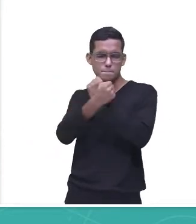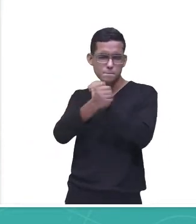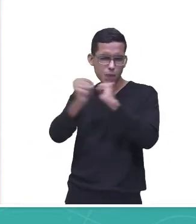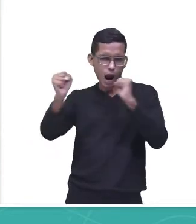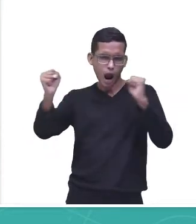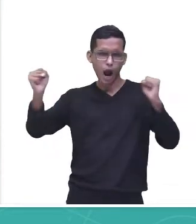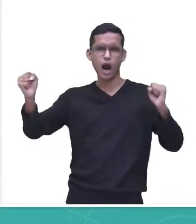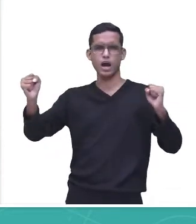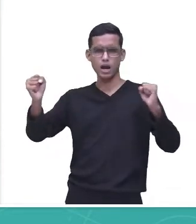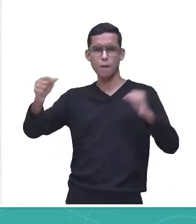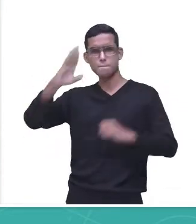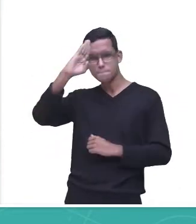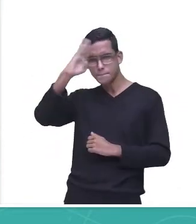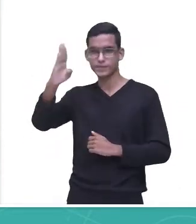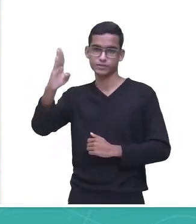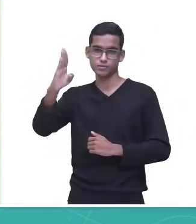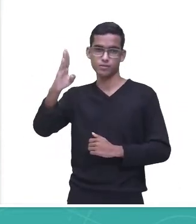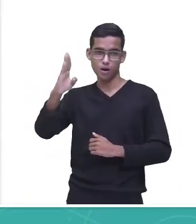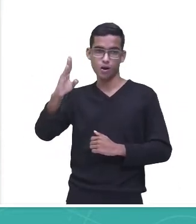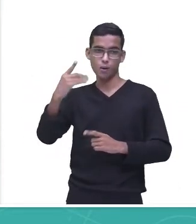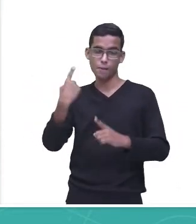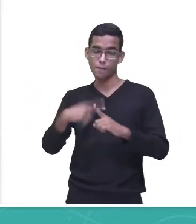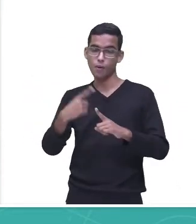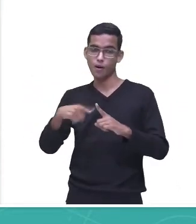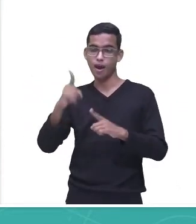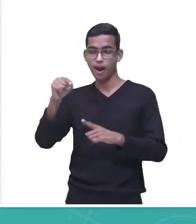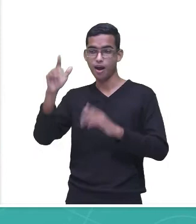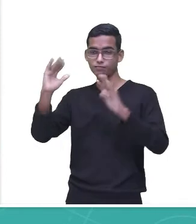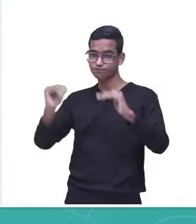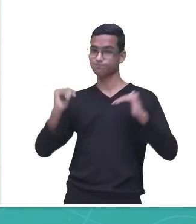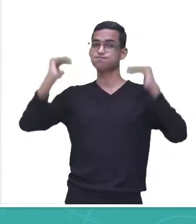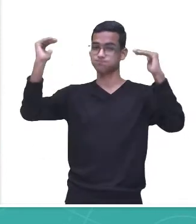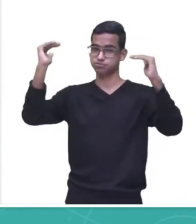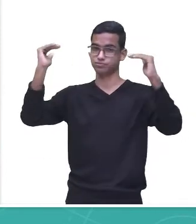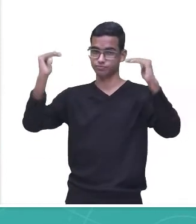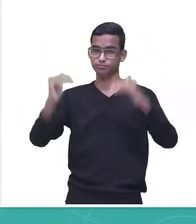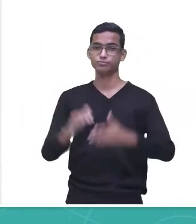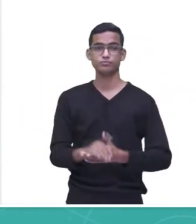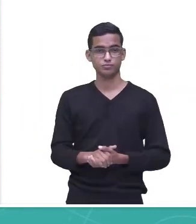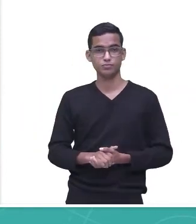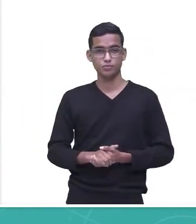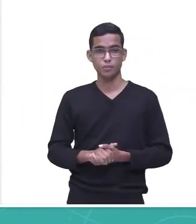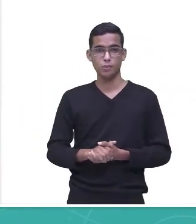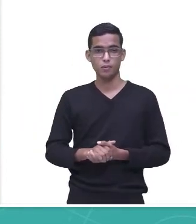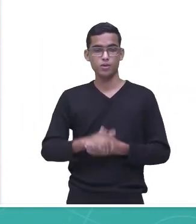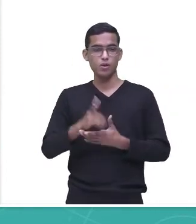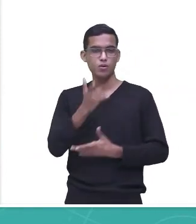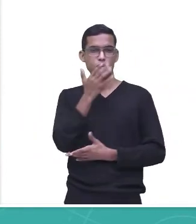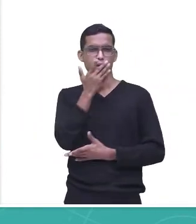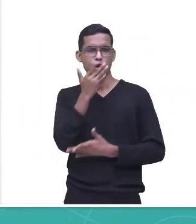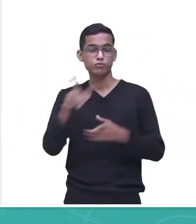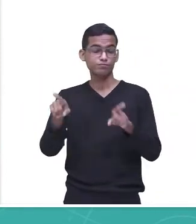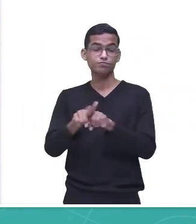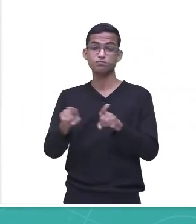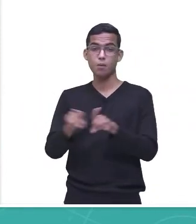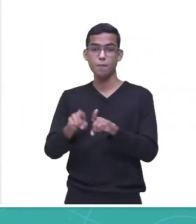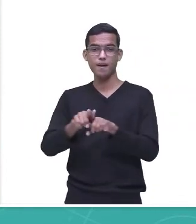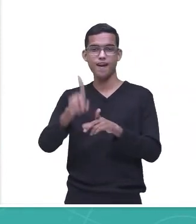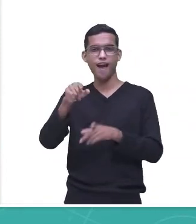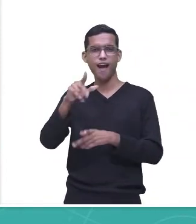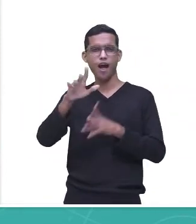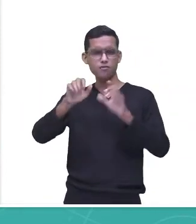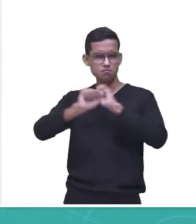desse personagem. As outras personagens são bem menores e as cores são bastante fortes, ou seja,